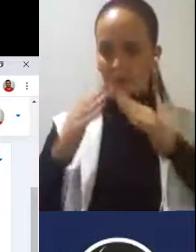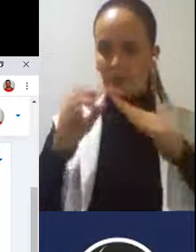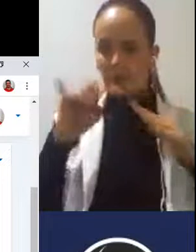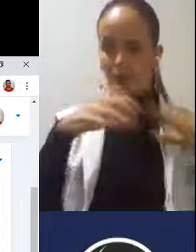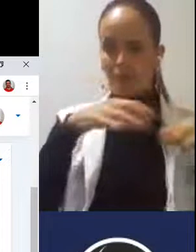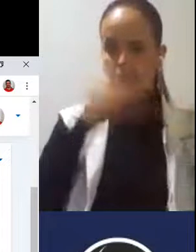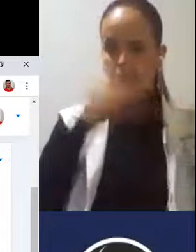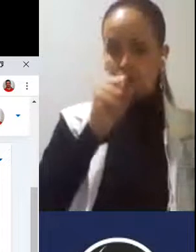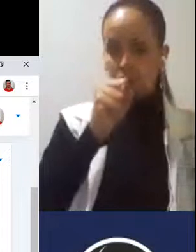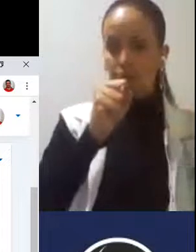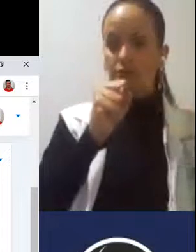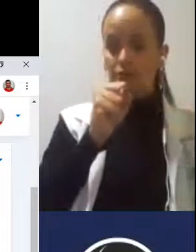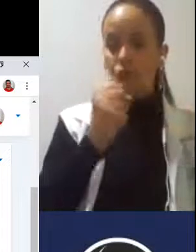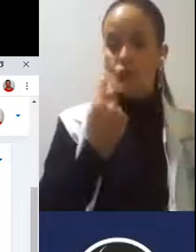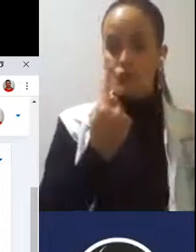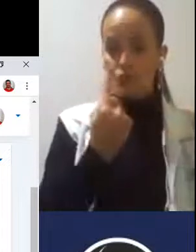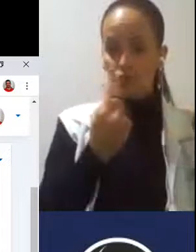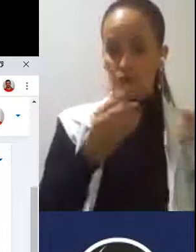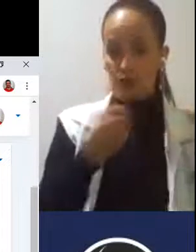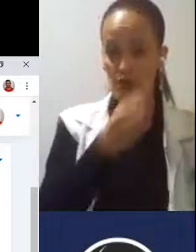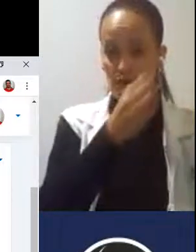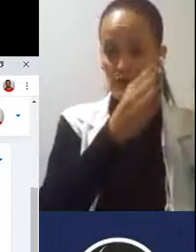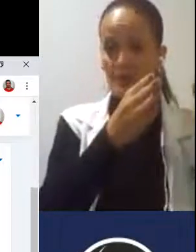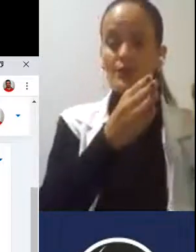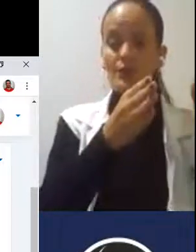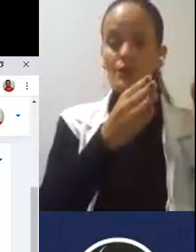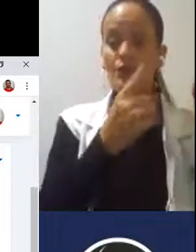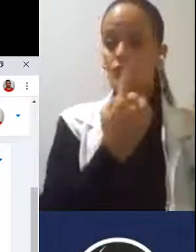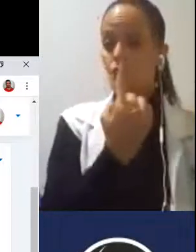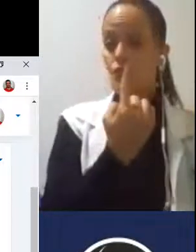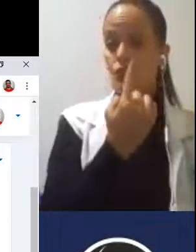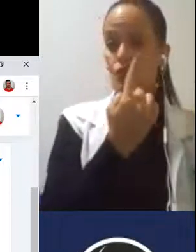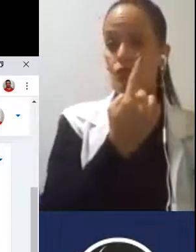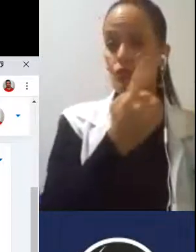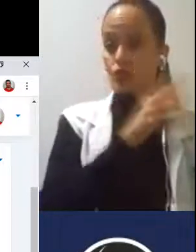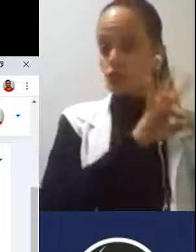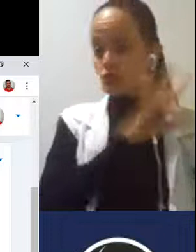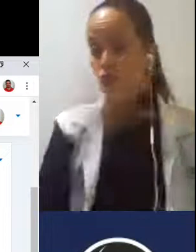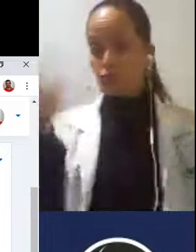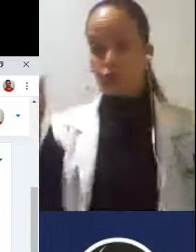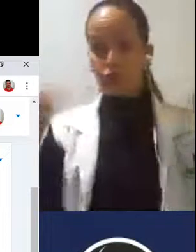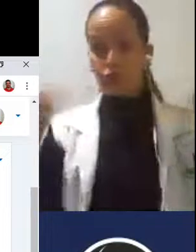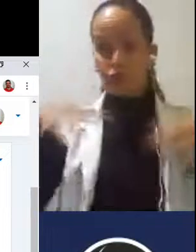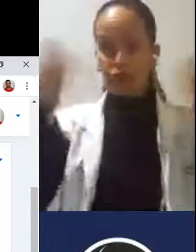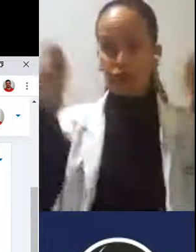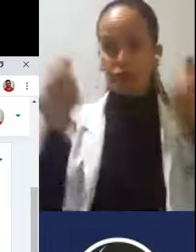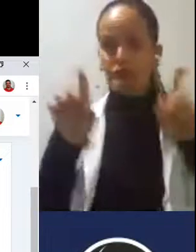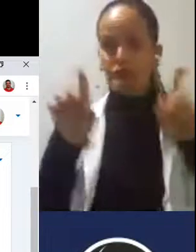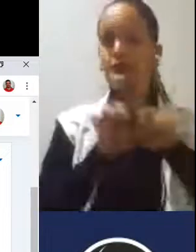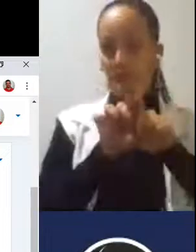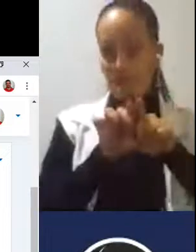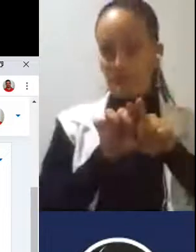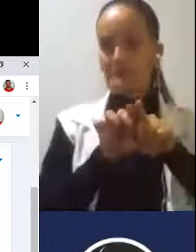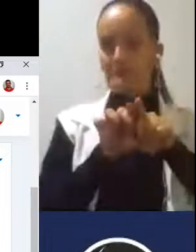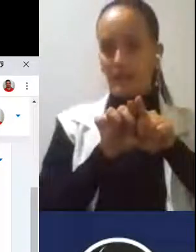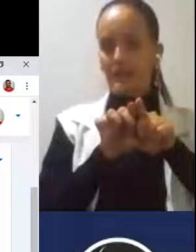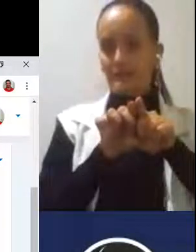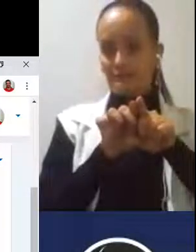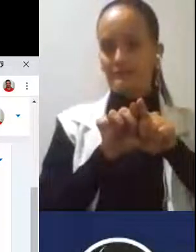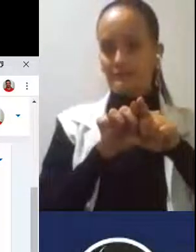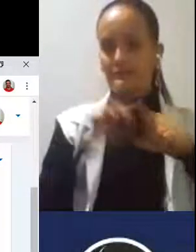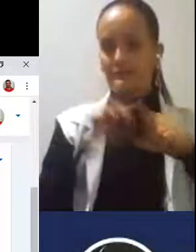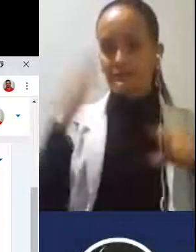o caminho da corrente aqui nessa residência, vai interferir em todas as outras, certo? Então, a característica de ligação da rede